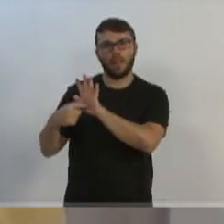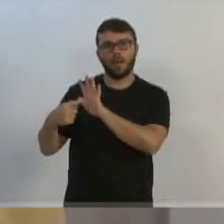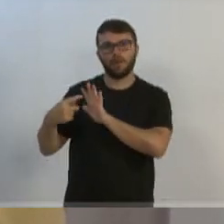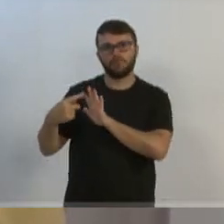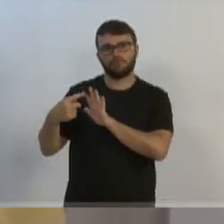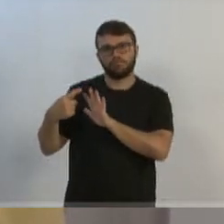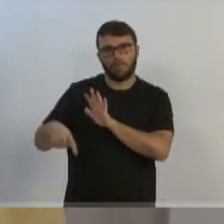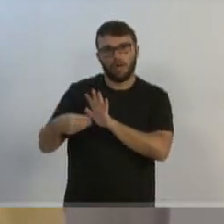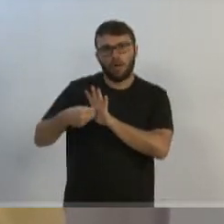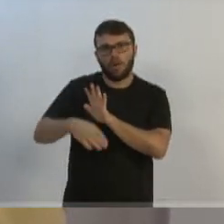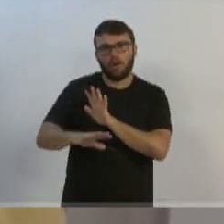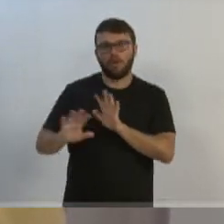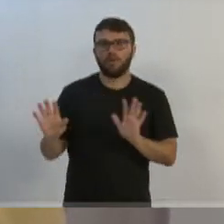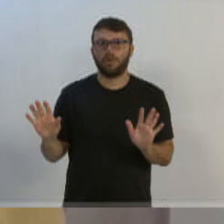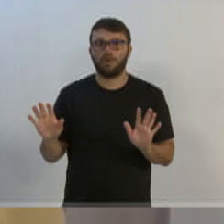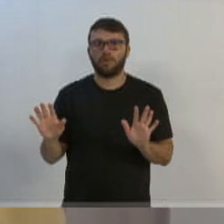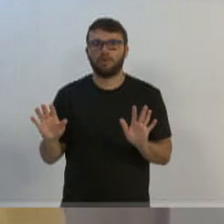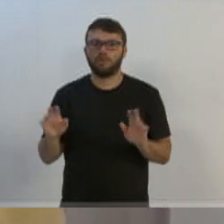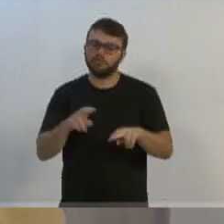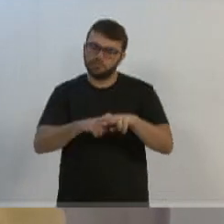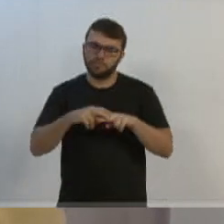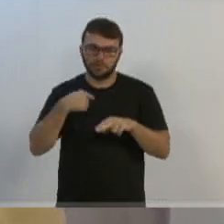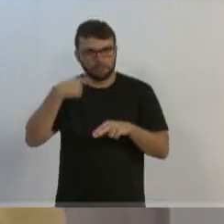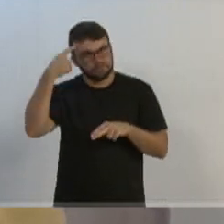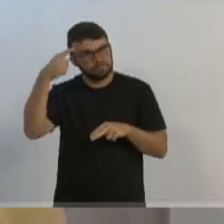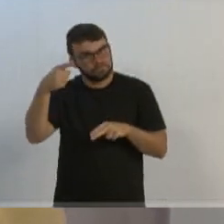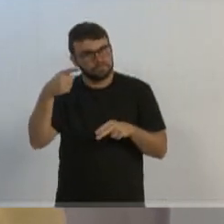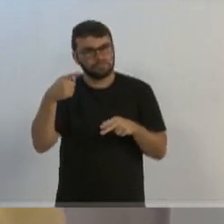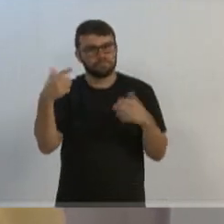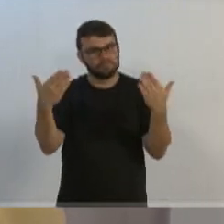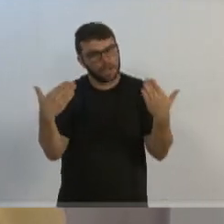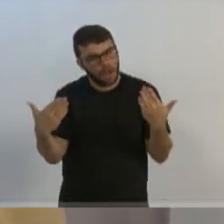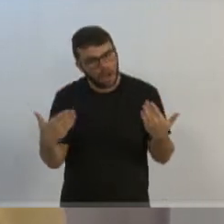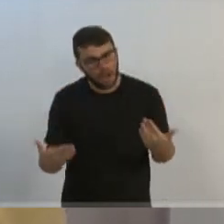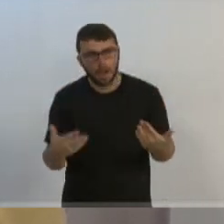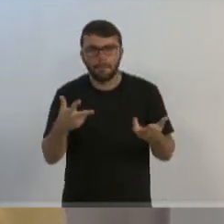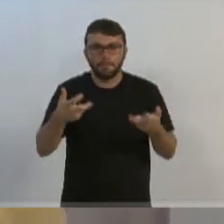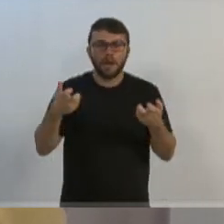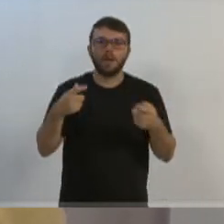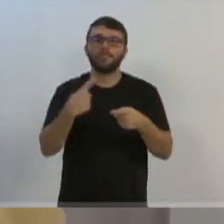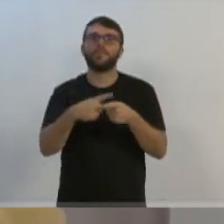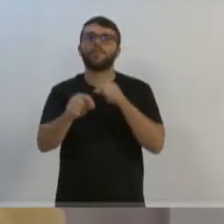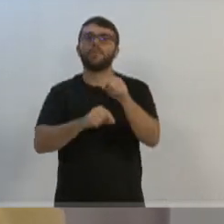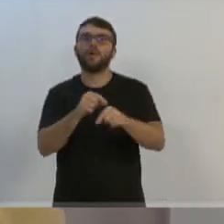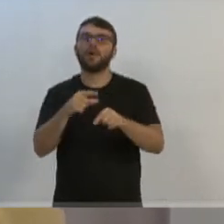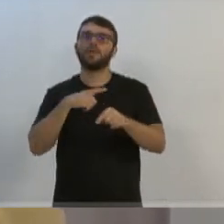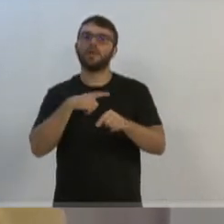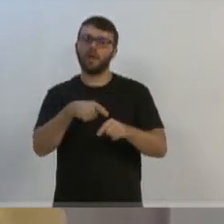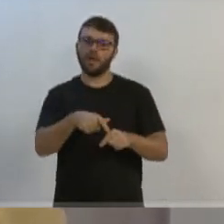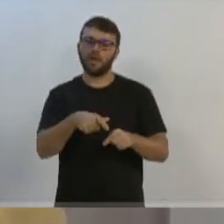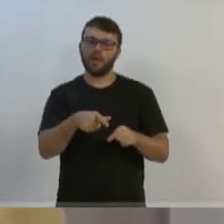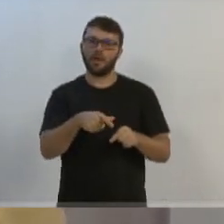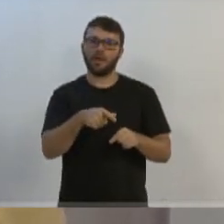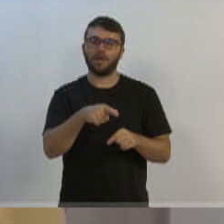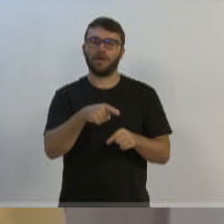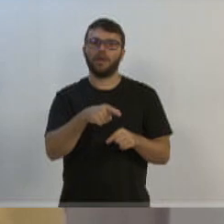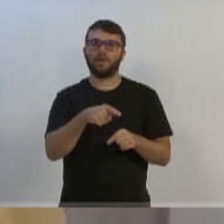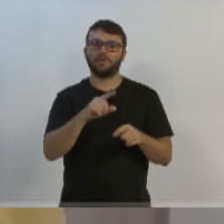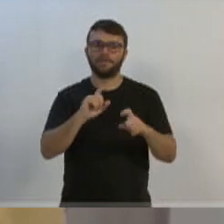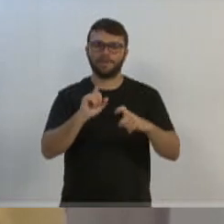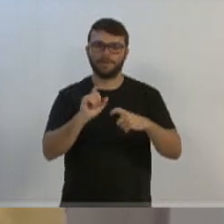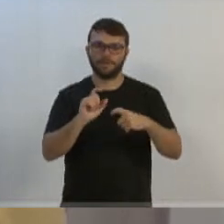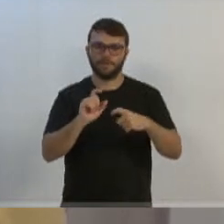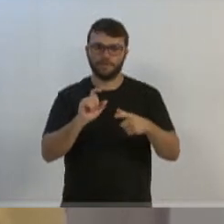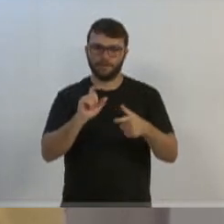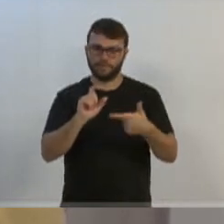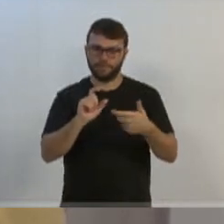Então eu solicito que seja analisado isso aí por esta casa, tendo em vista que o próprio Executivo já pode entrar amanhã com o mesmo processo,